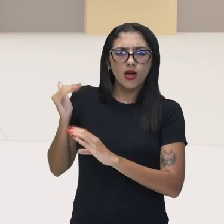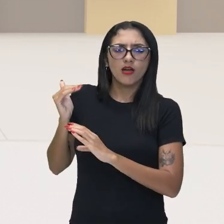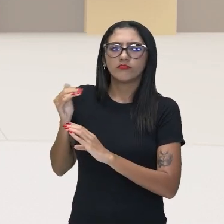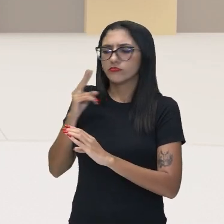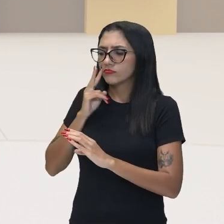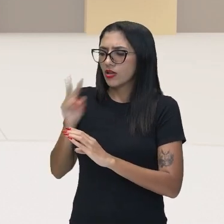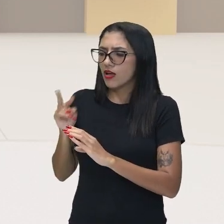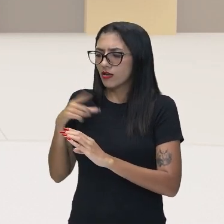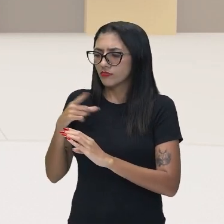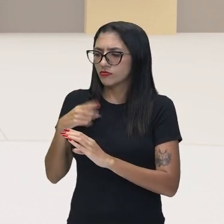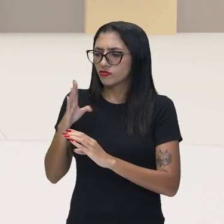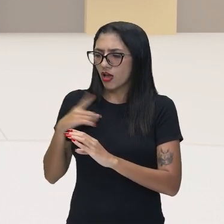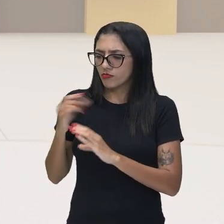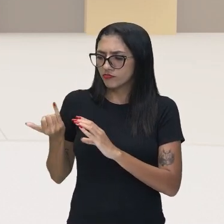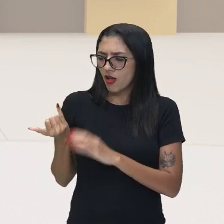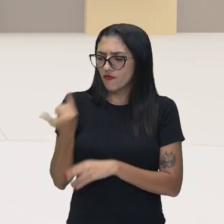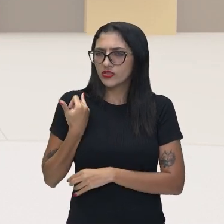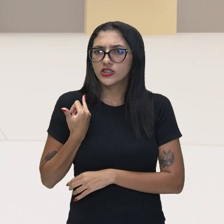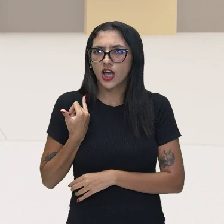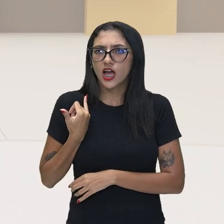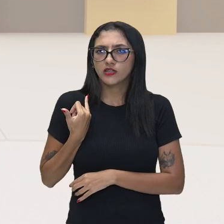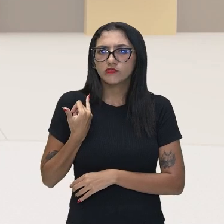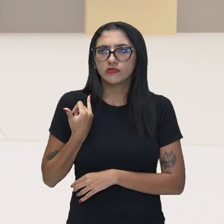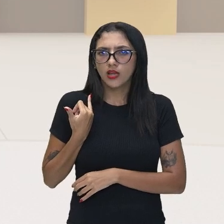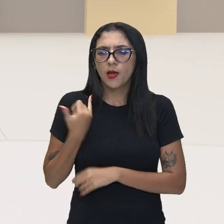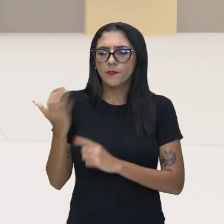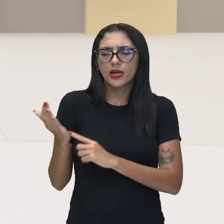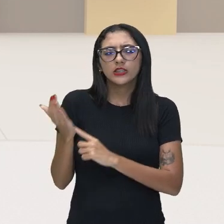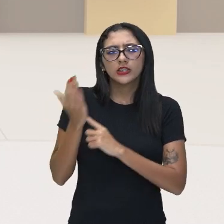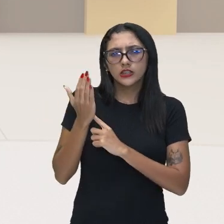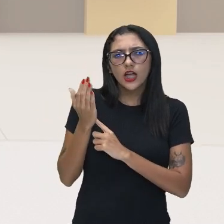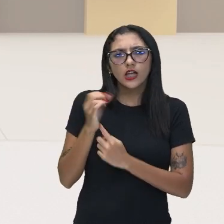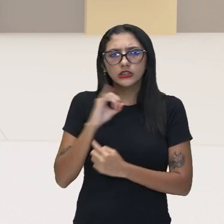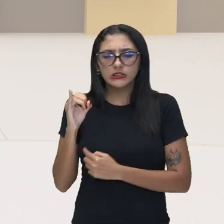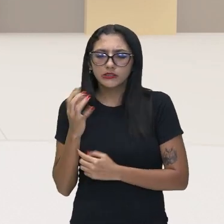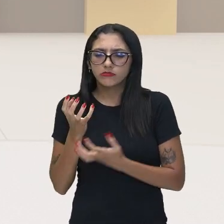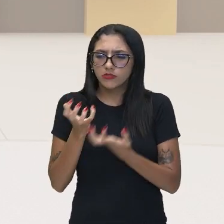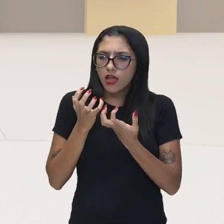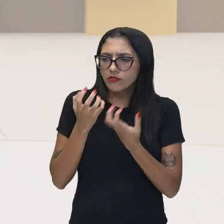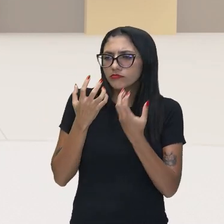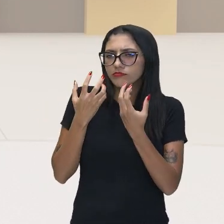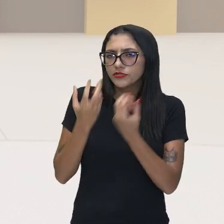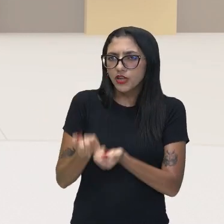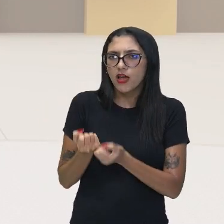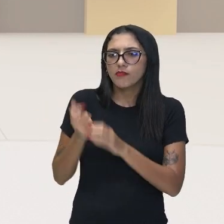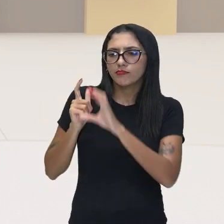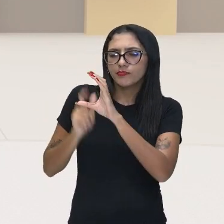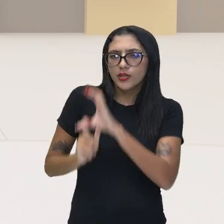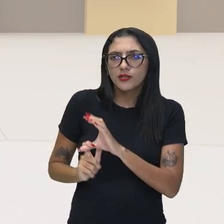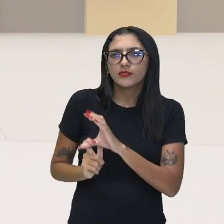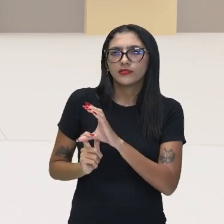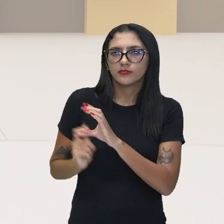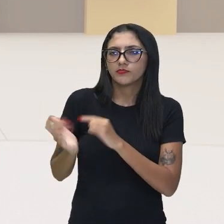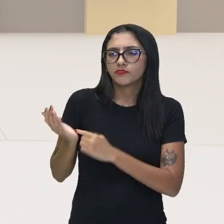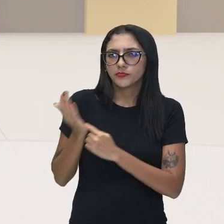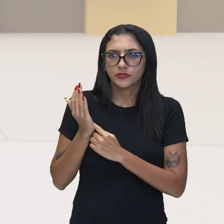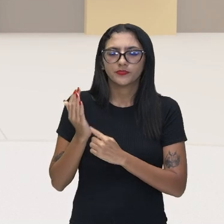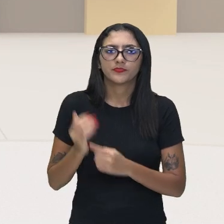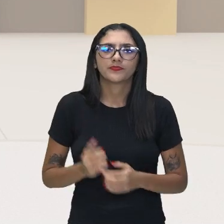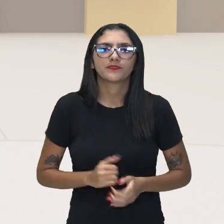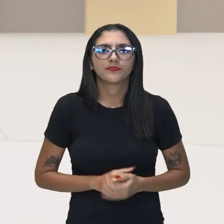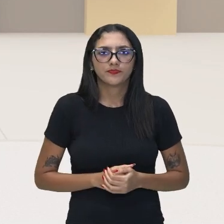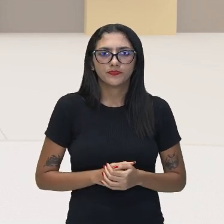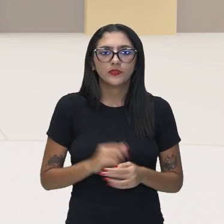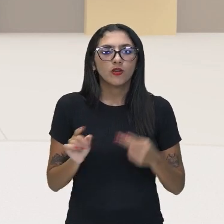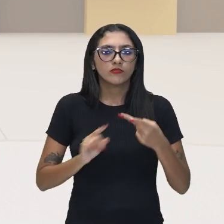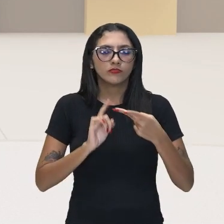né? Já de uma instituição querendo ali, oferecendo, né, os serviços de empréstimos para você. Então, o segundo ponto